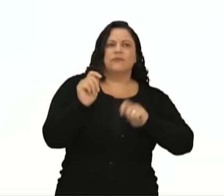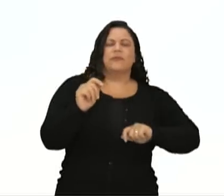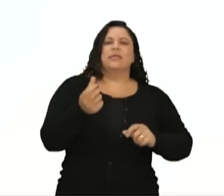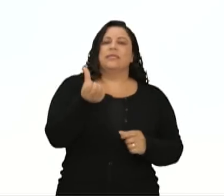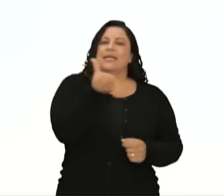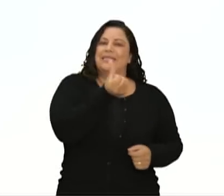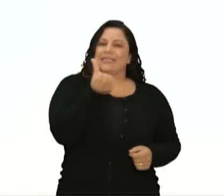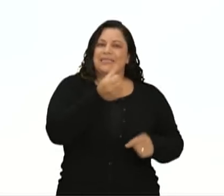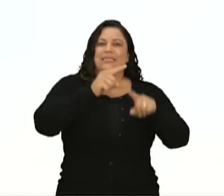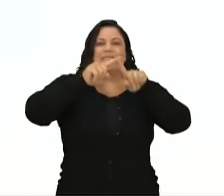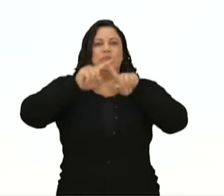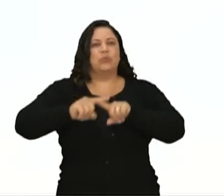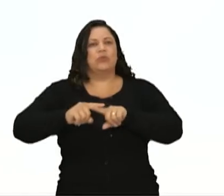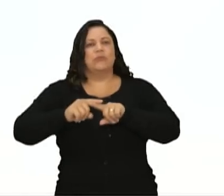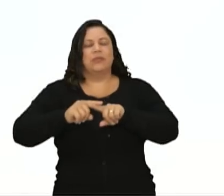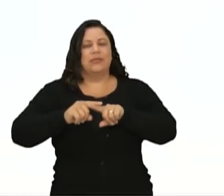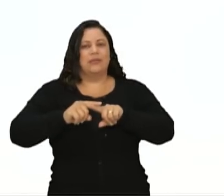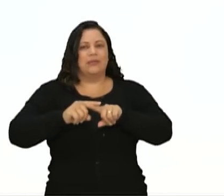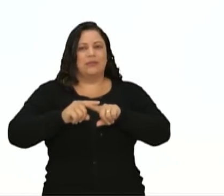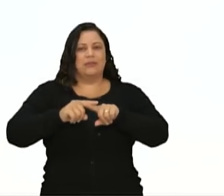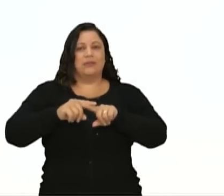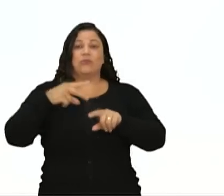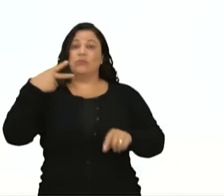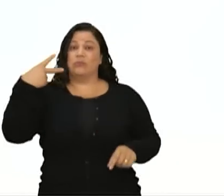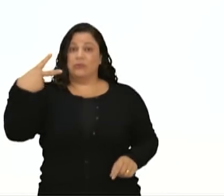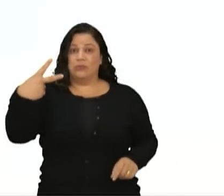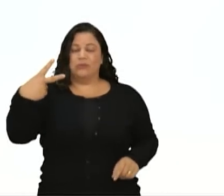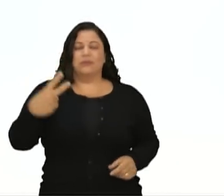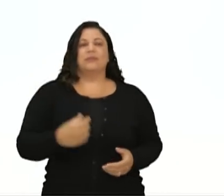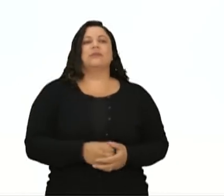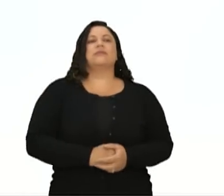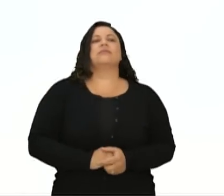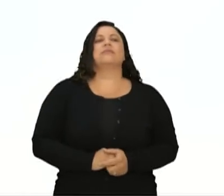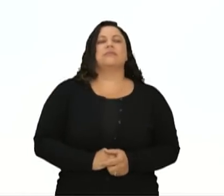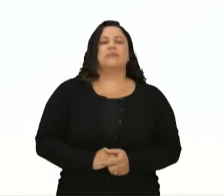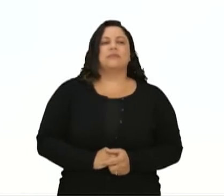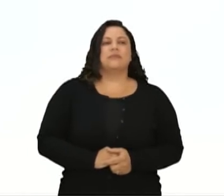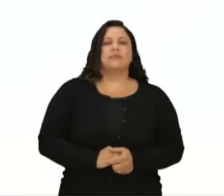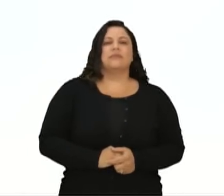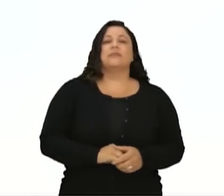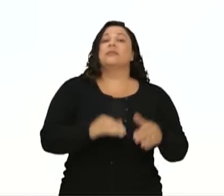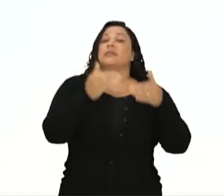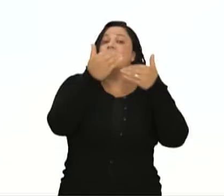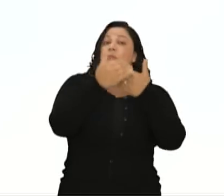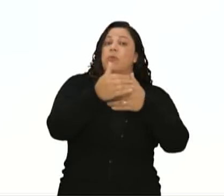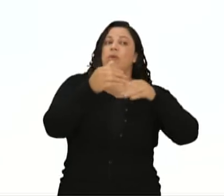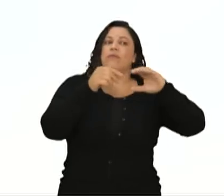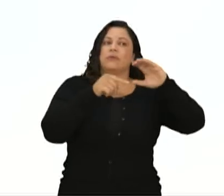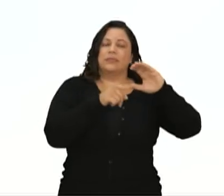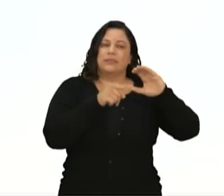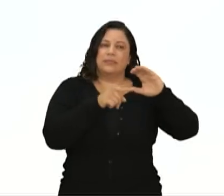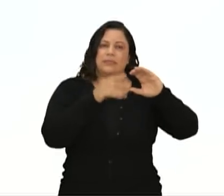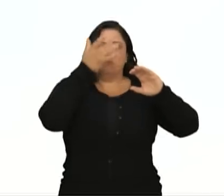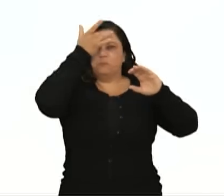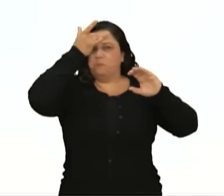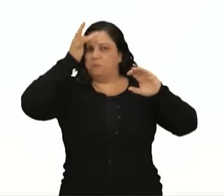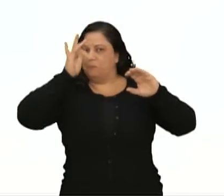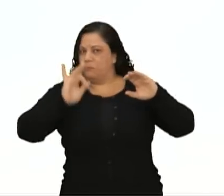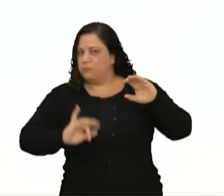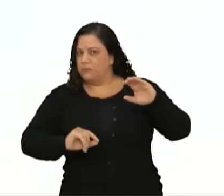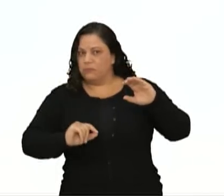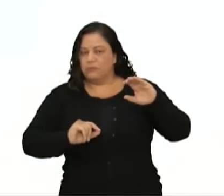6 multiplicado pelo peso 2. E na prova C, que eu não sei quanto ele